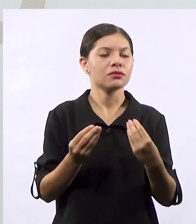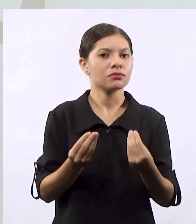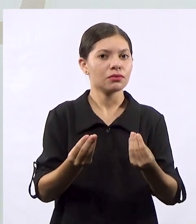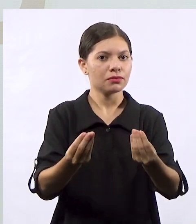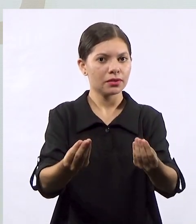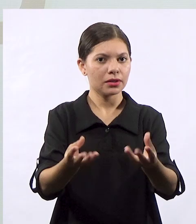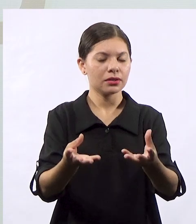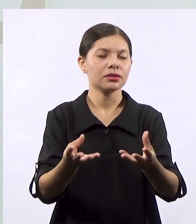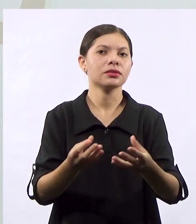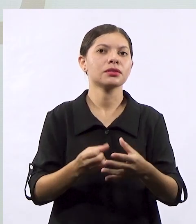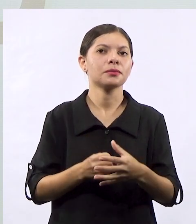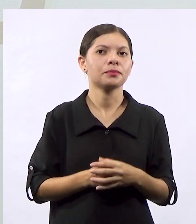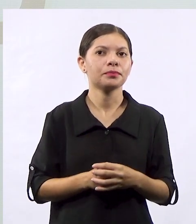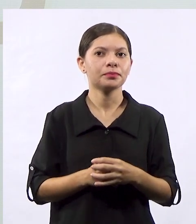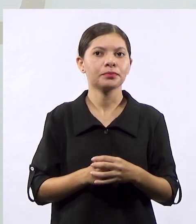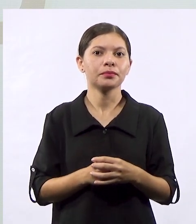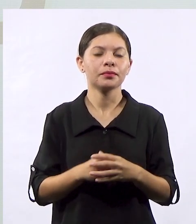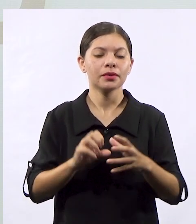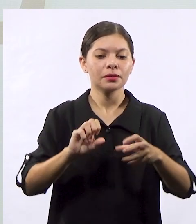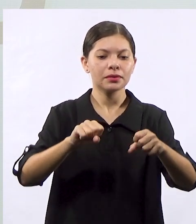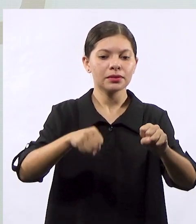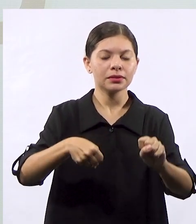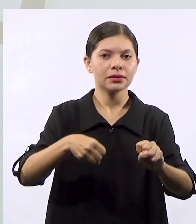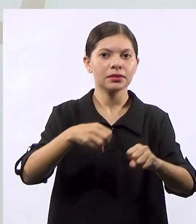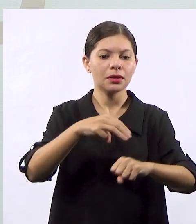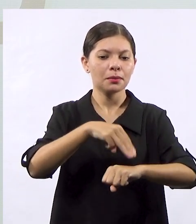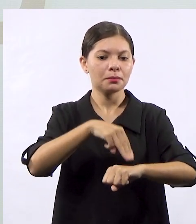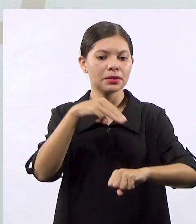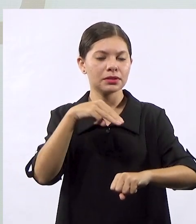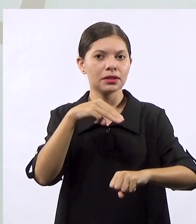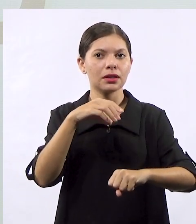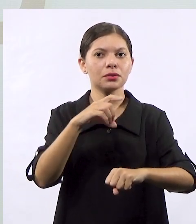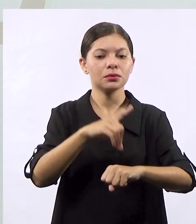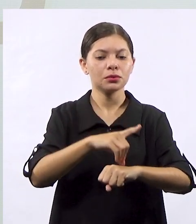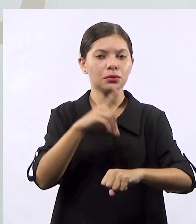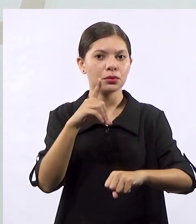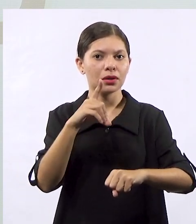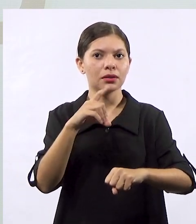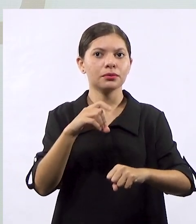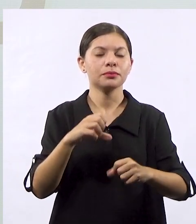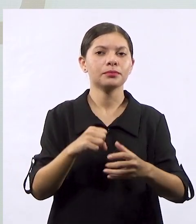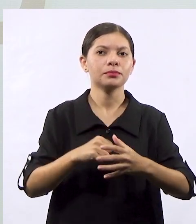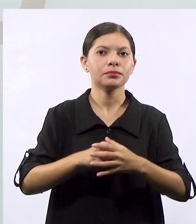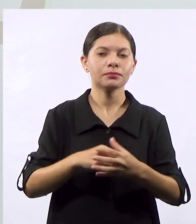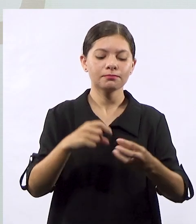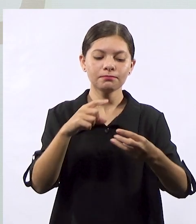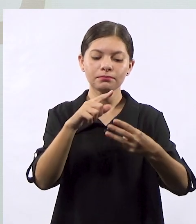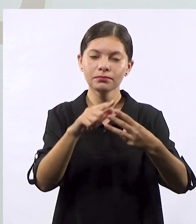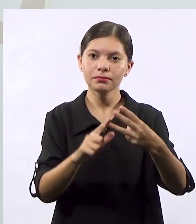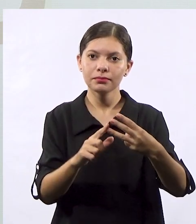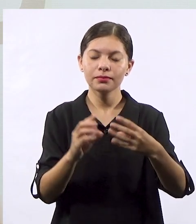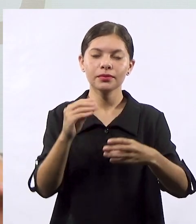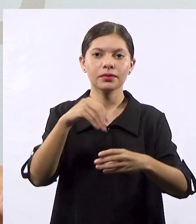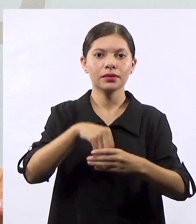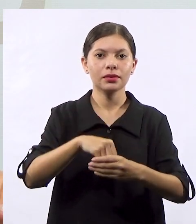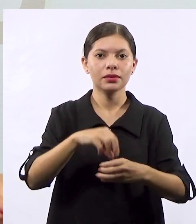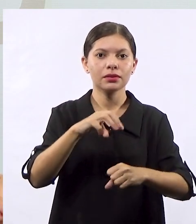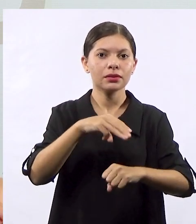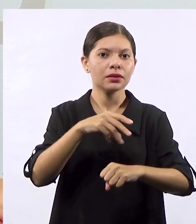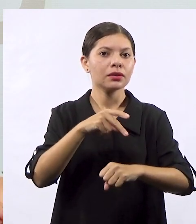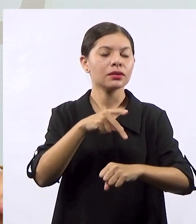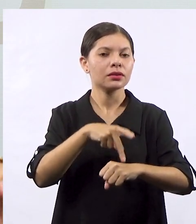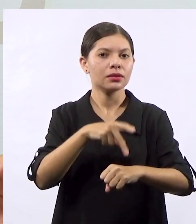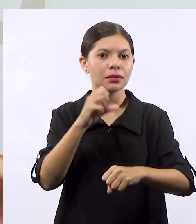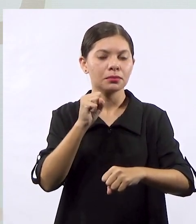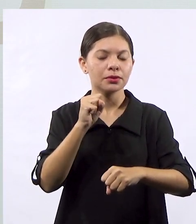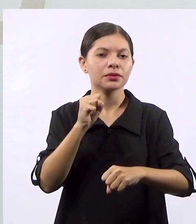ofertas: especialização, mestrado e doutorado. Elas estão dentro da